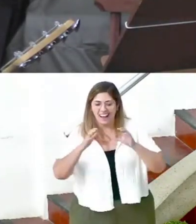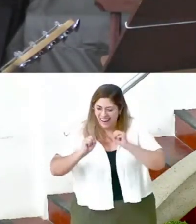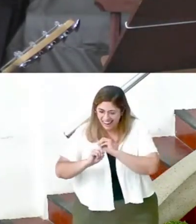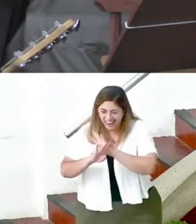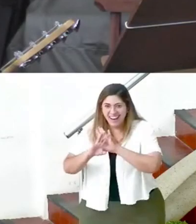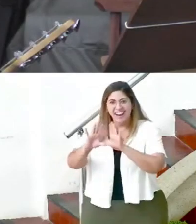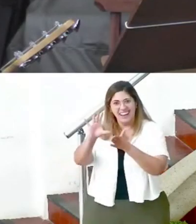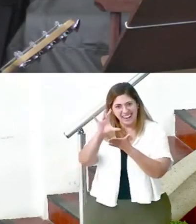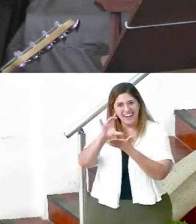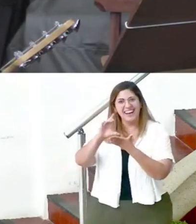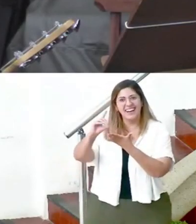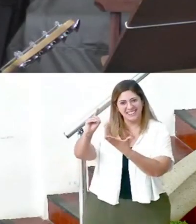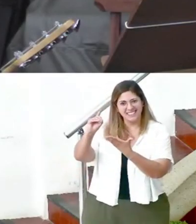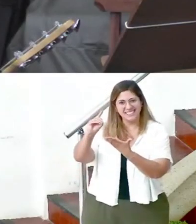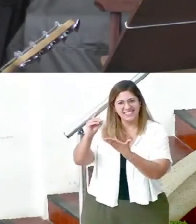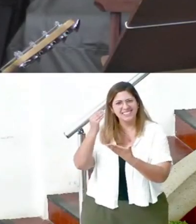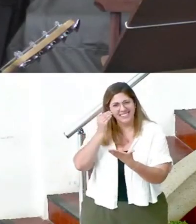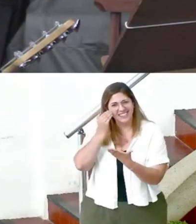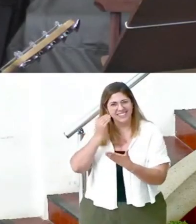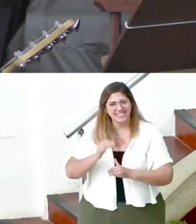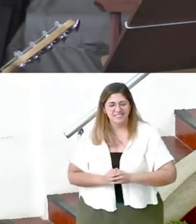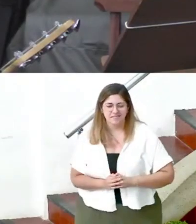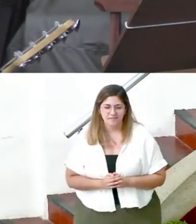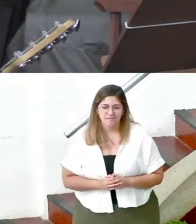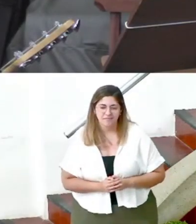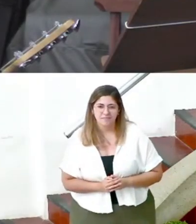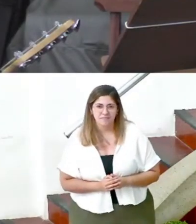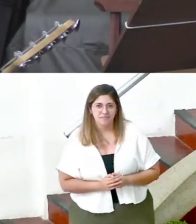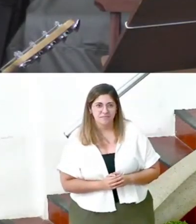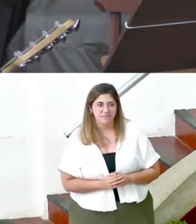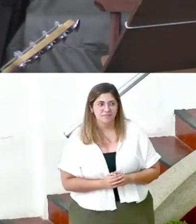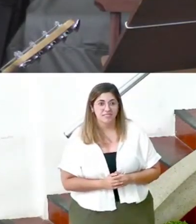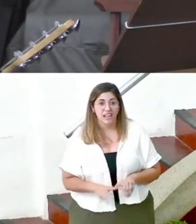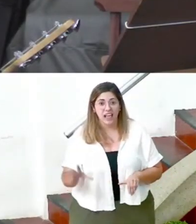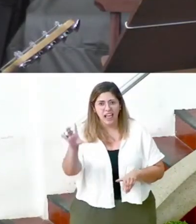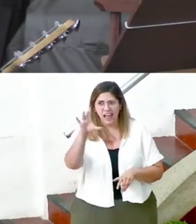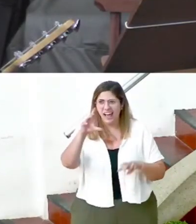É assim que começa essa história. Deus é glorificado na sua criação